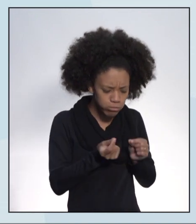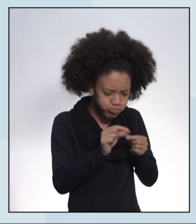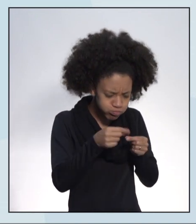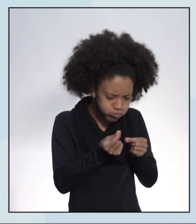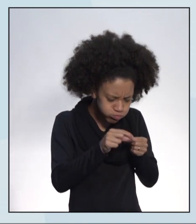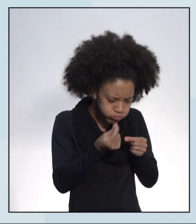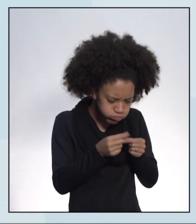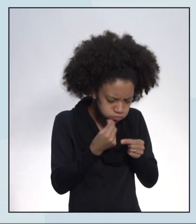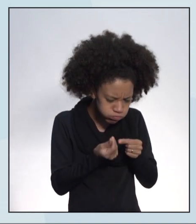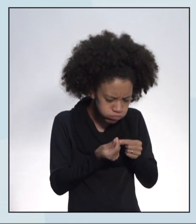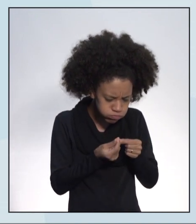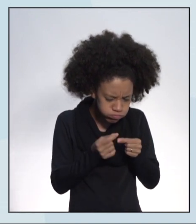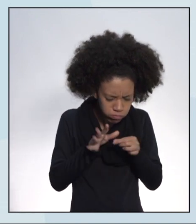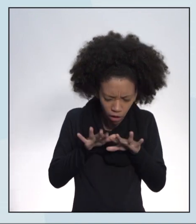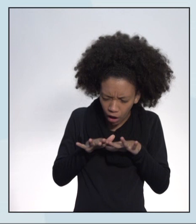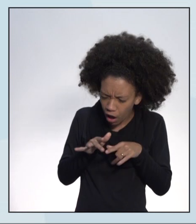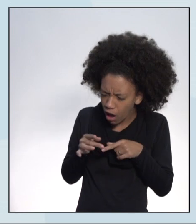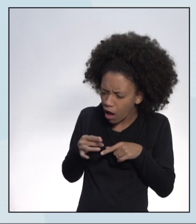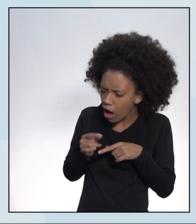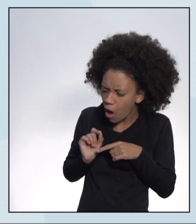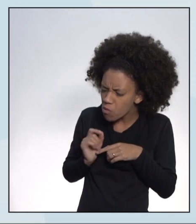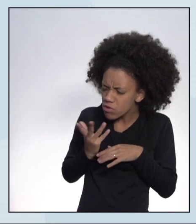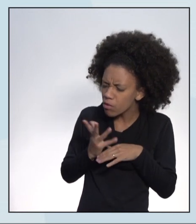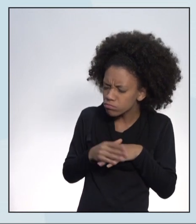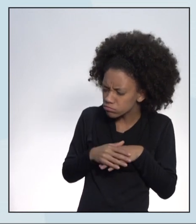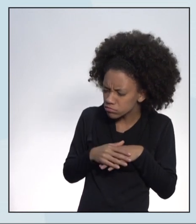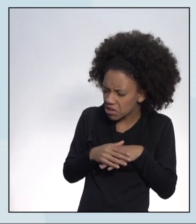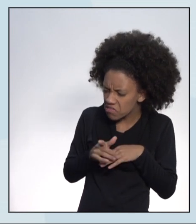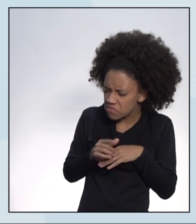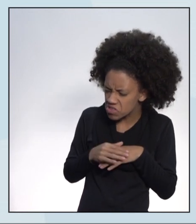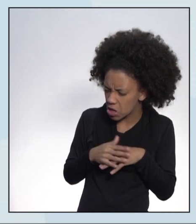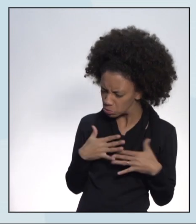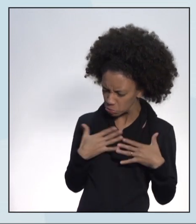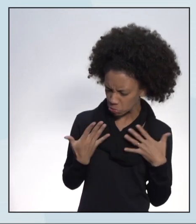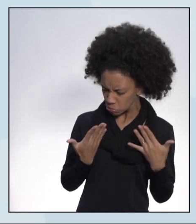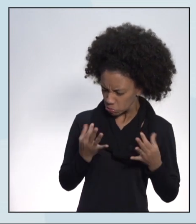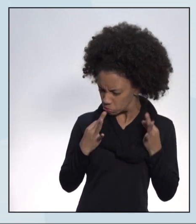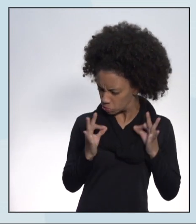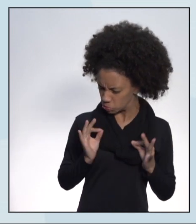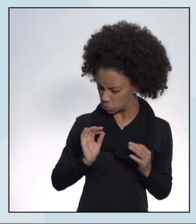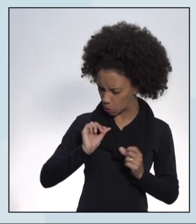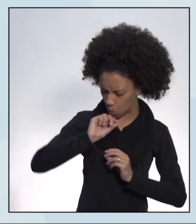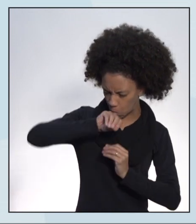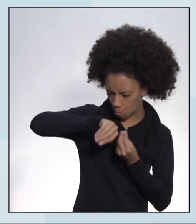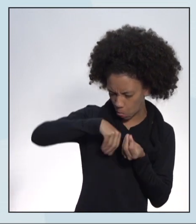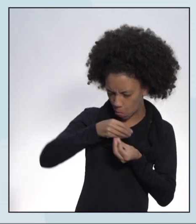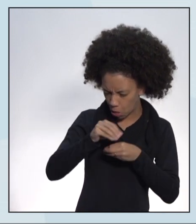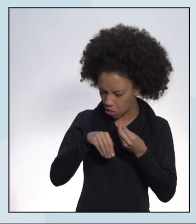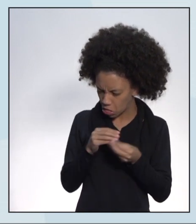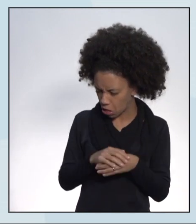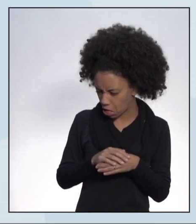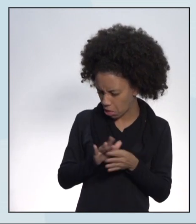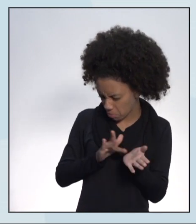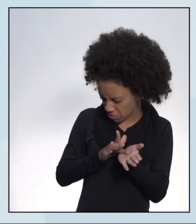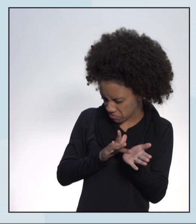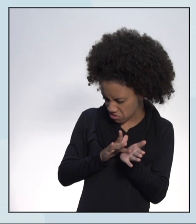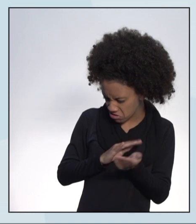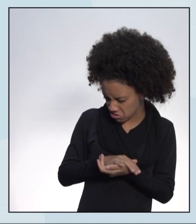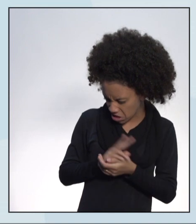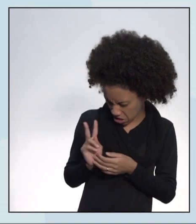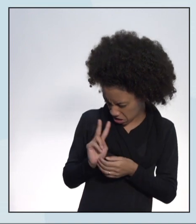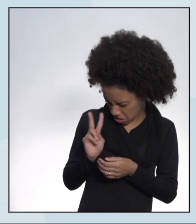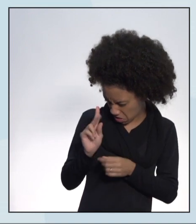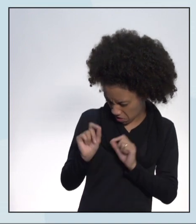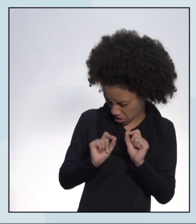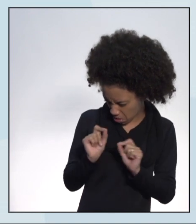linha: por que está com você esse ar, toda cheia de si, toda enrolada para fingir que vale alguma